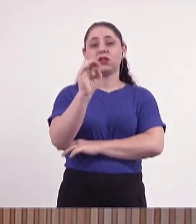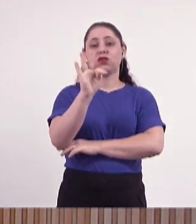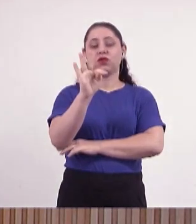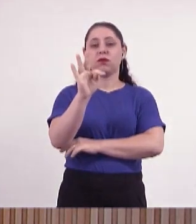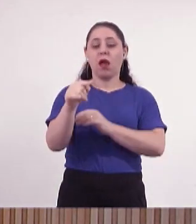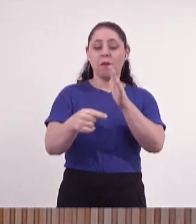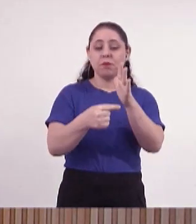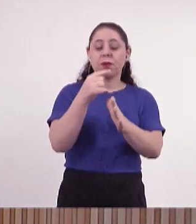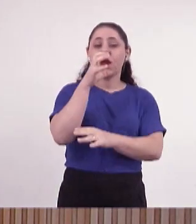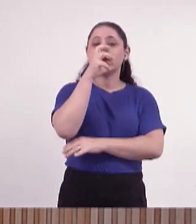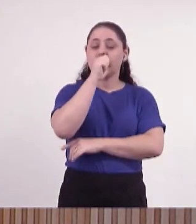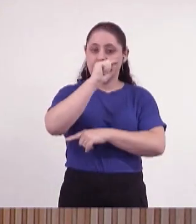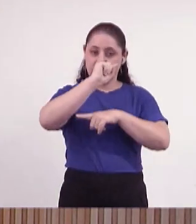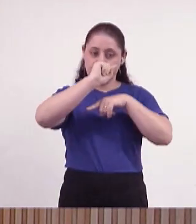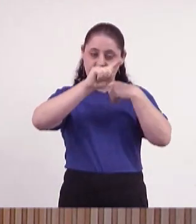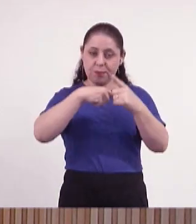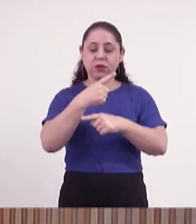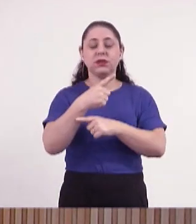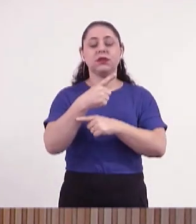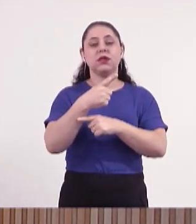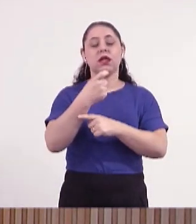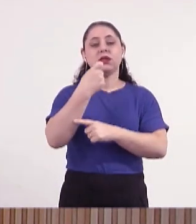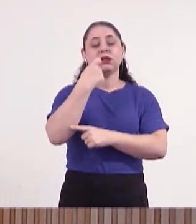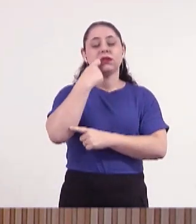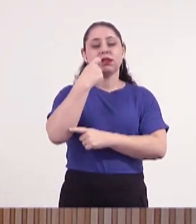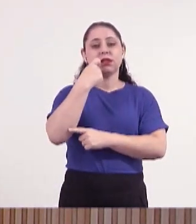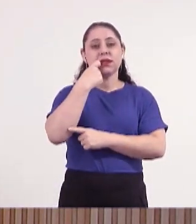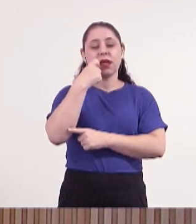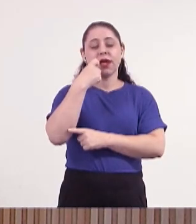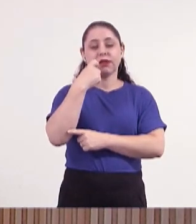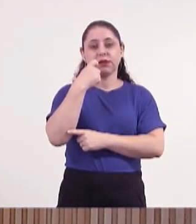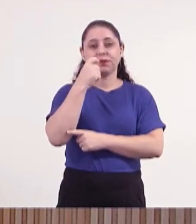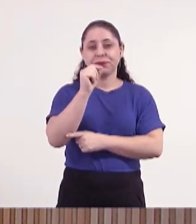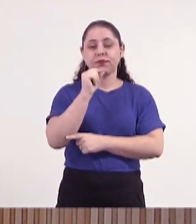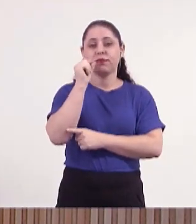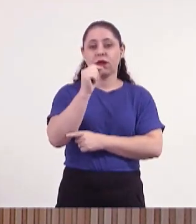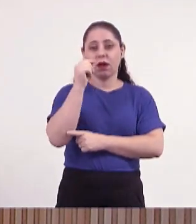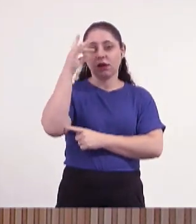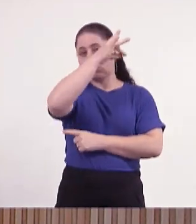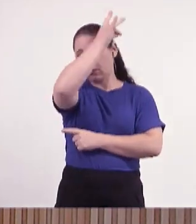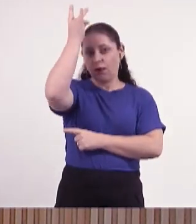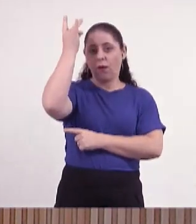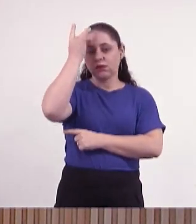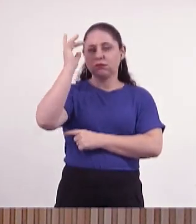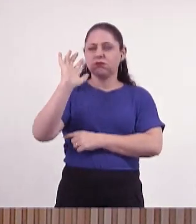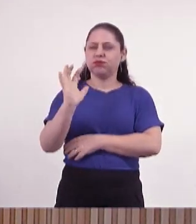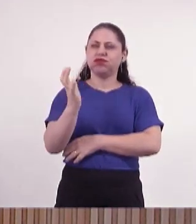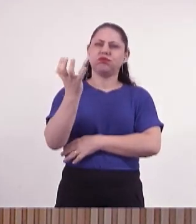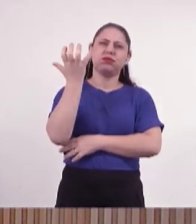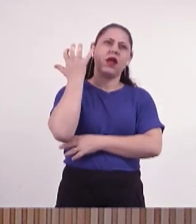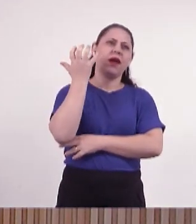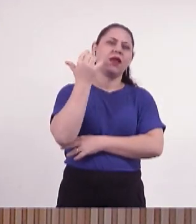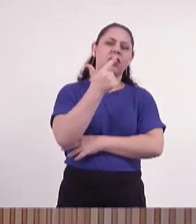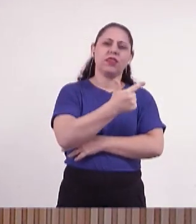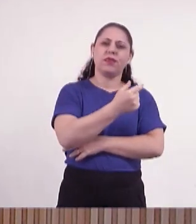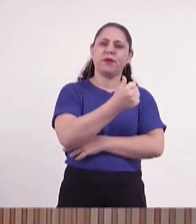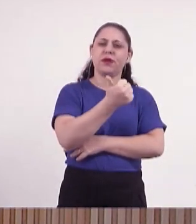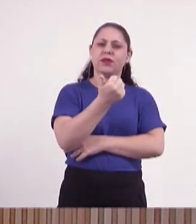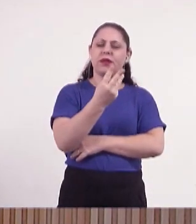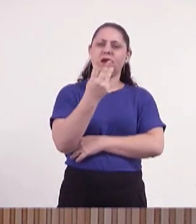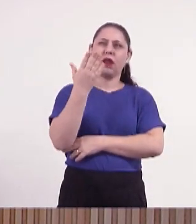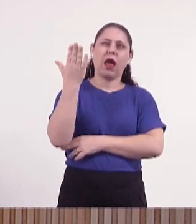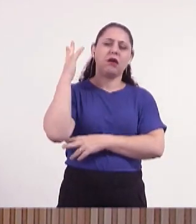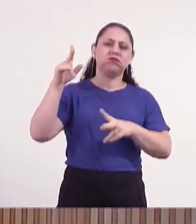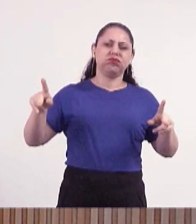primeiro sábado após a Sexta-feira Santa. O Pesc Fest é uma festa que acontece desde 2013 lá no município